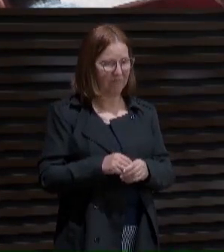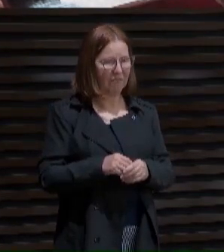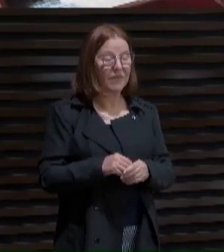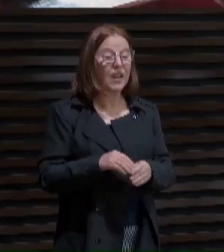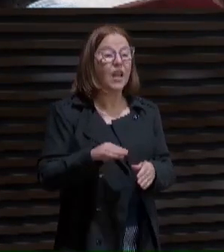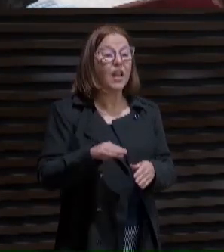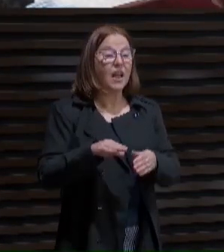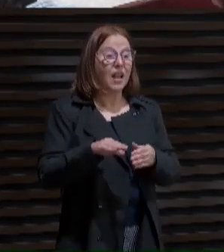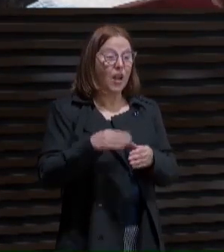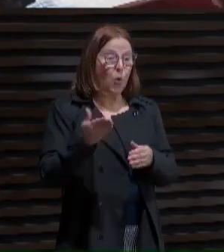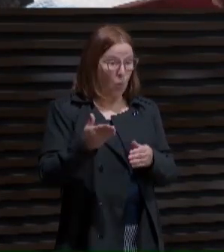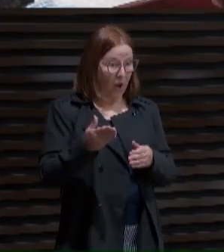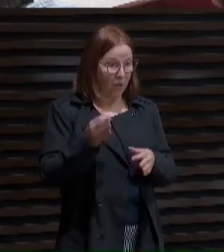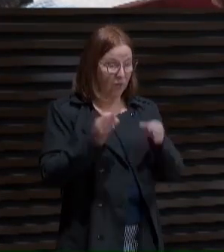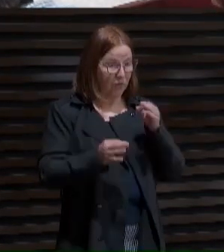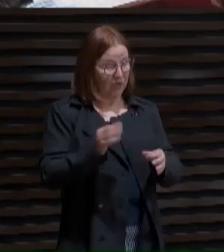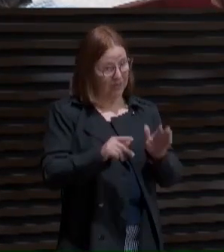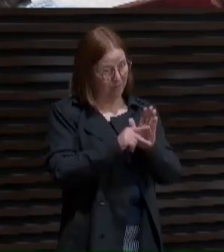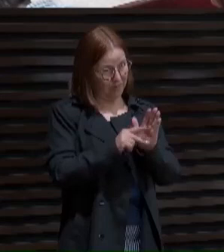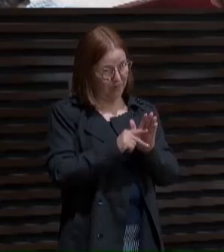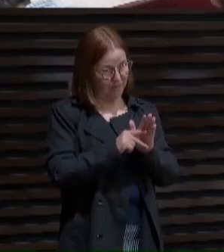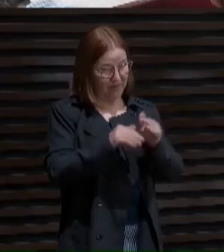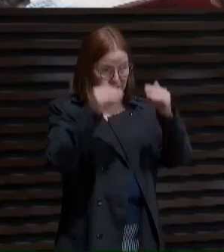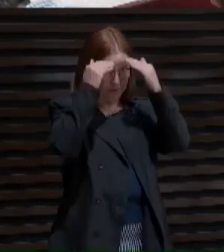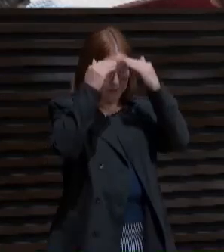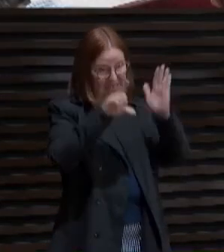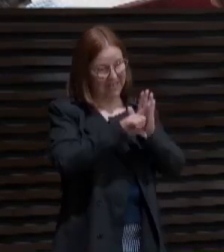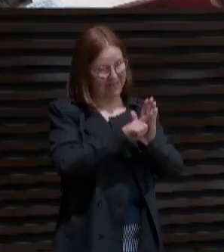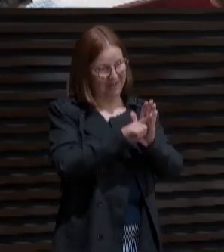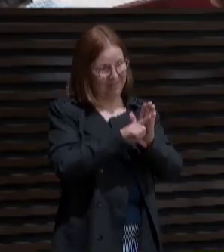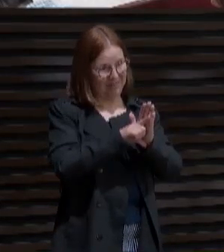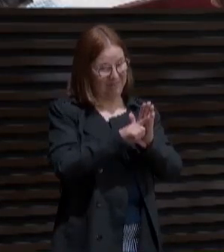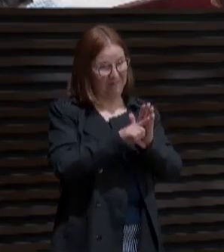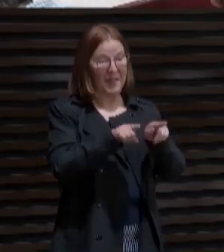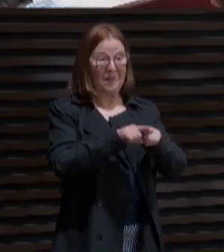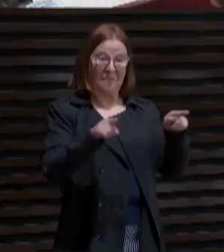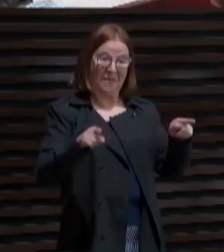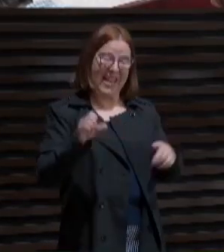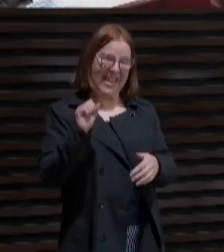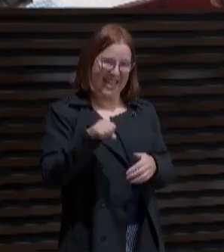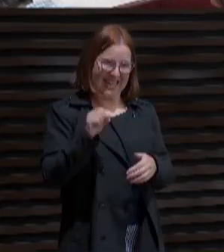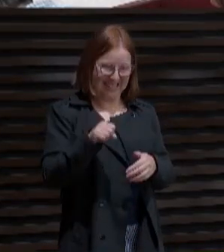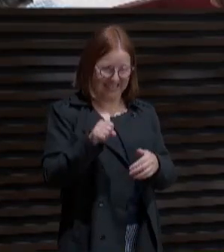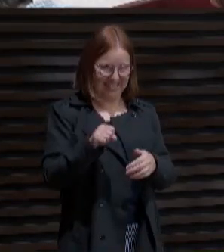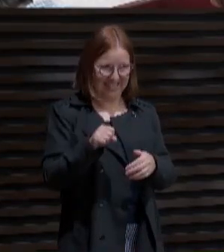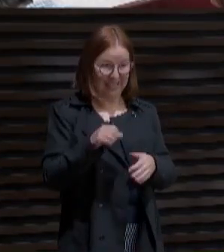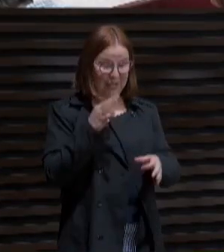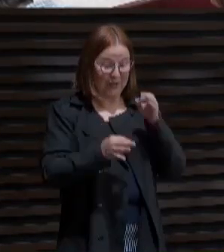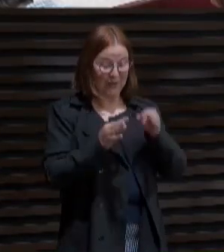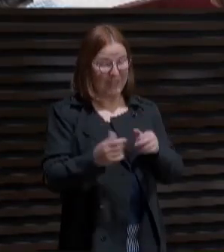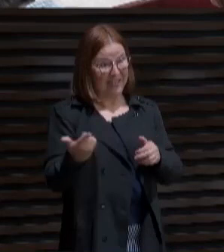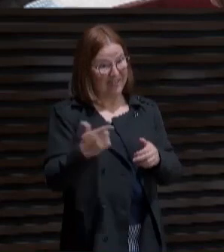Que vem da obediência à lei, é o que está dizendo o texto. Mas sim, conto com a justiça que vem pela